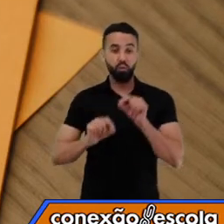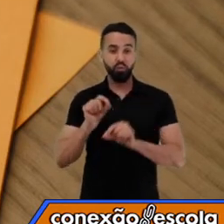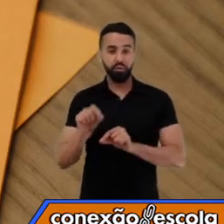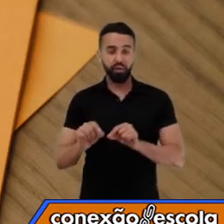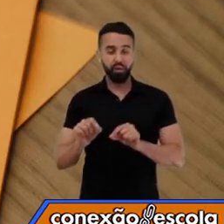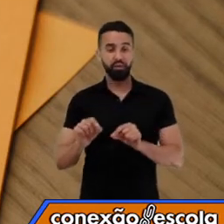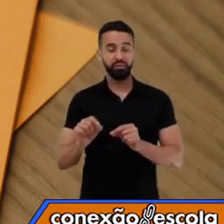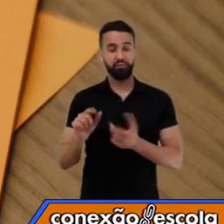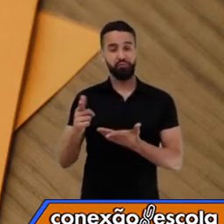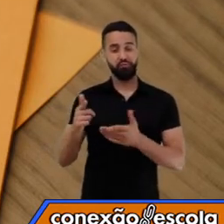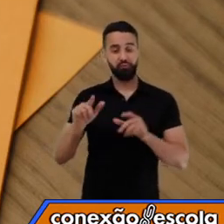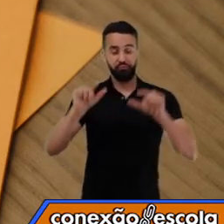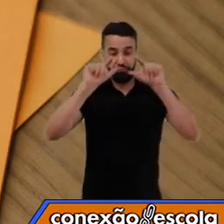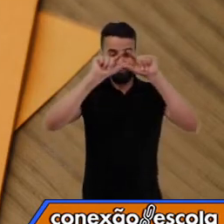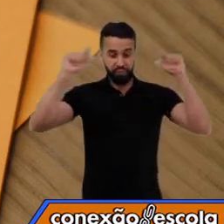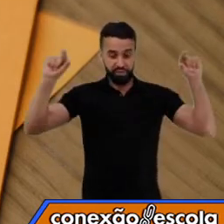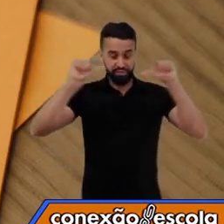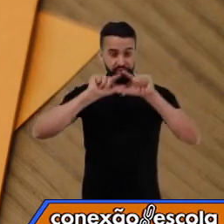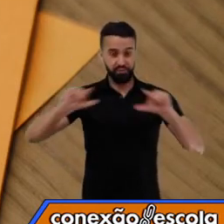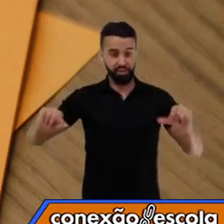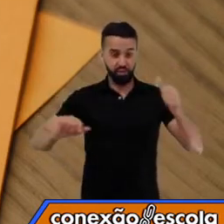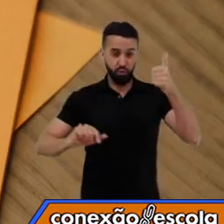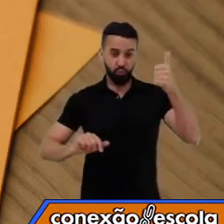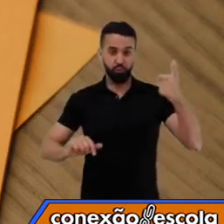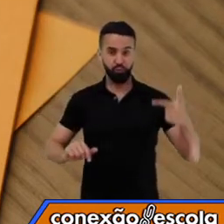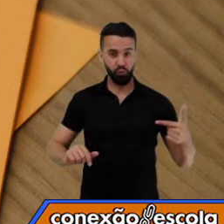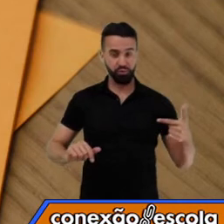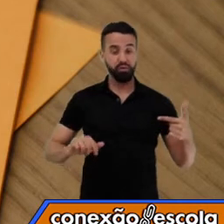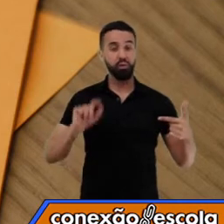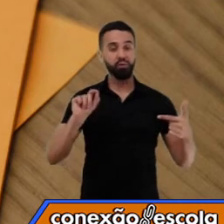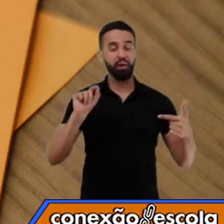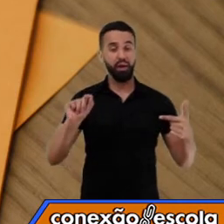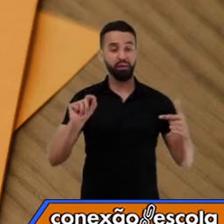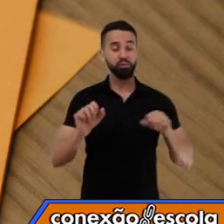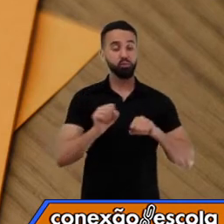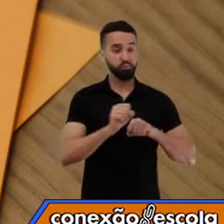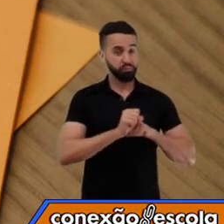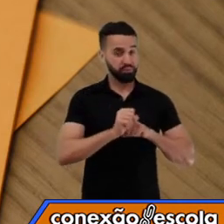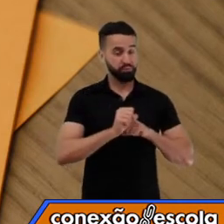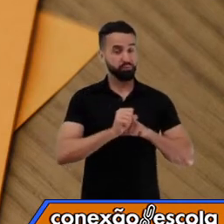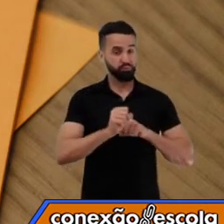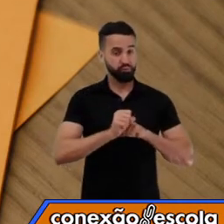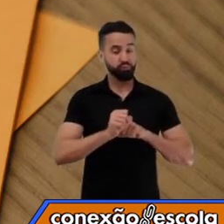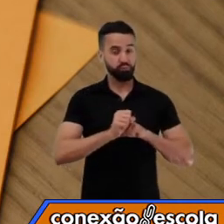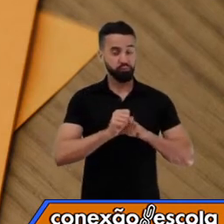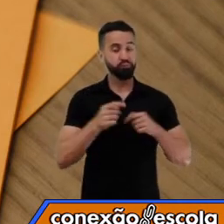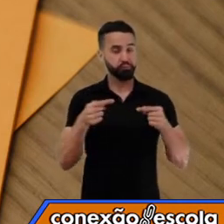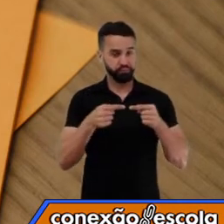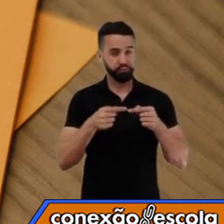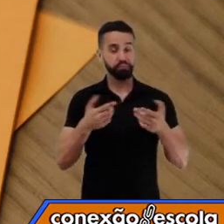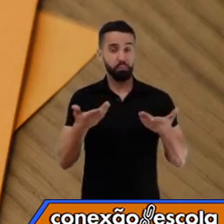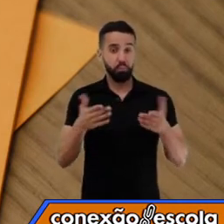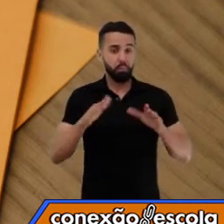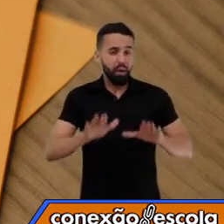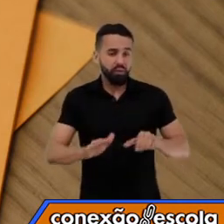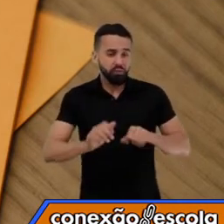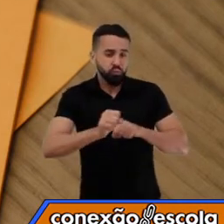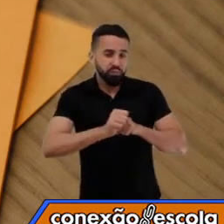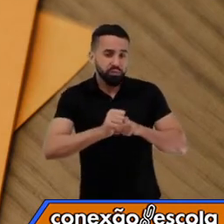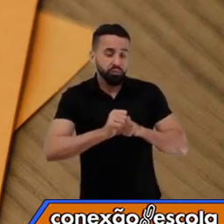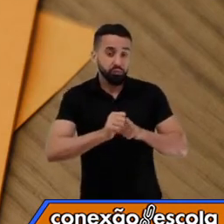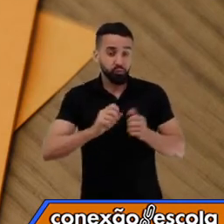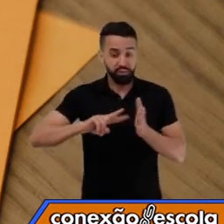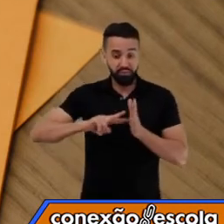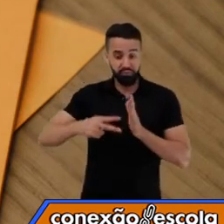frases que eu vou trabalhar com vocês ela é substantivo só que como substantivo ela